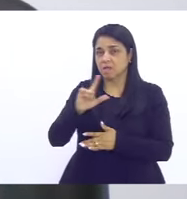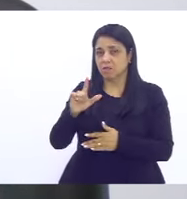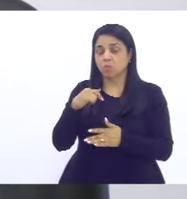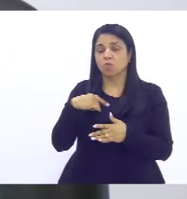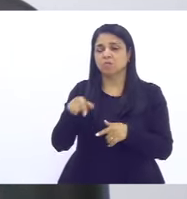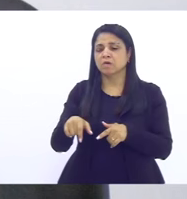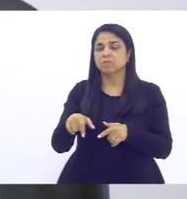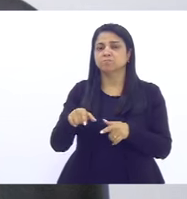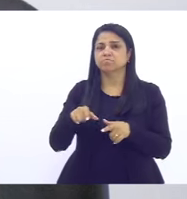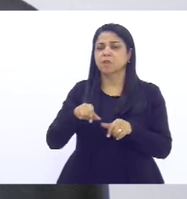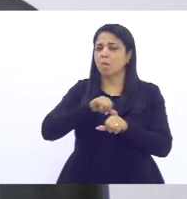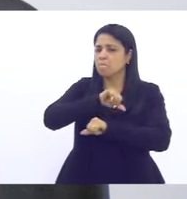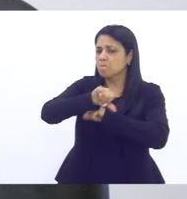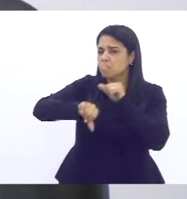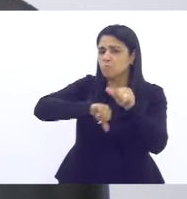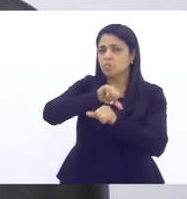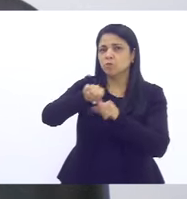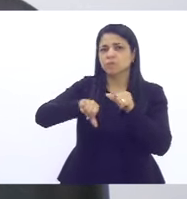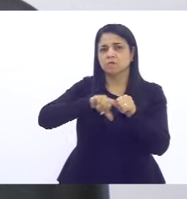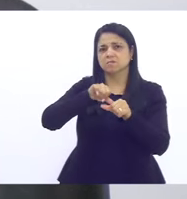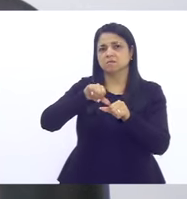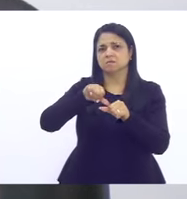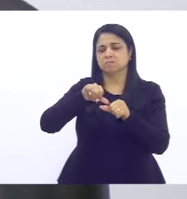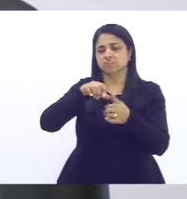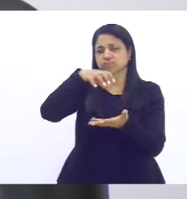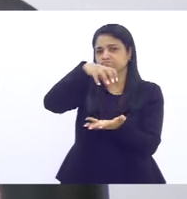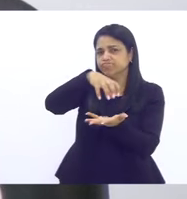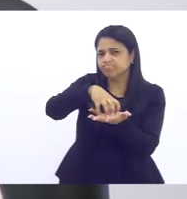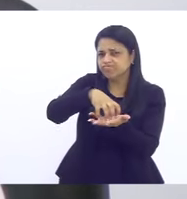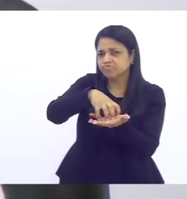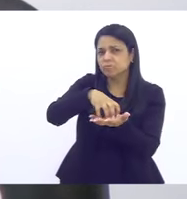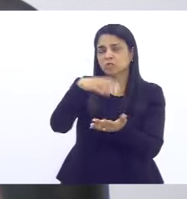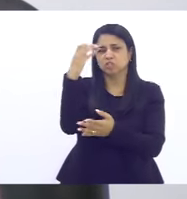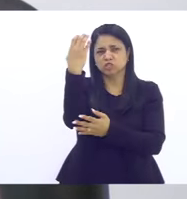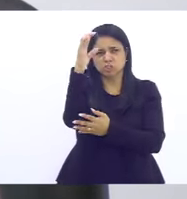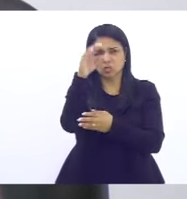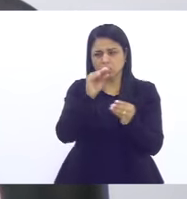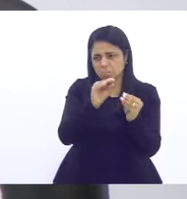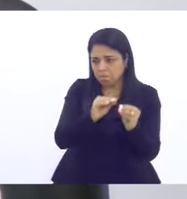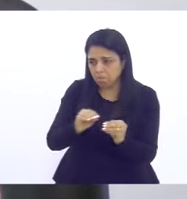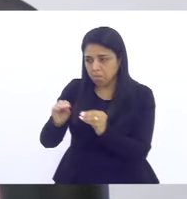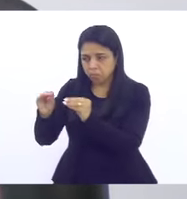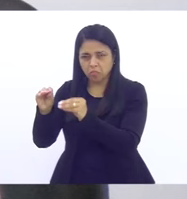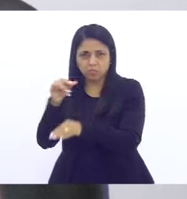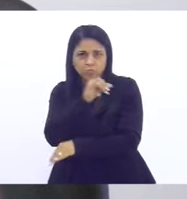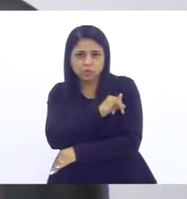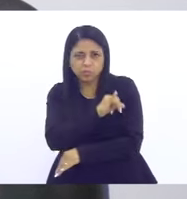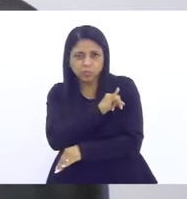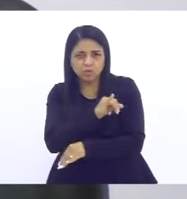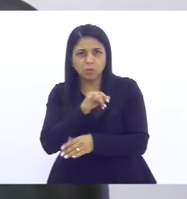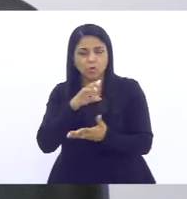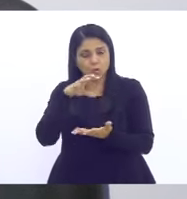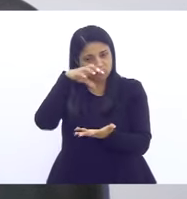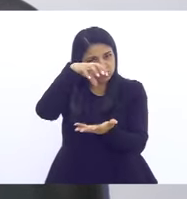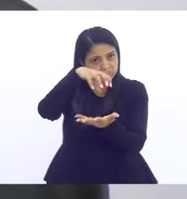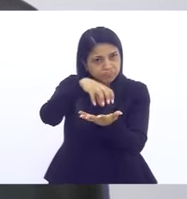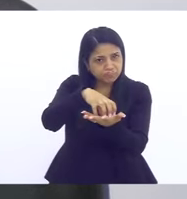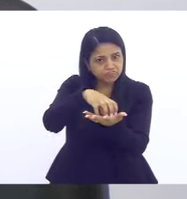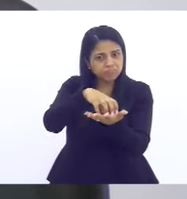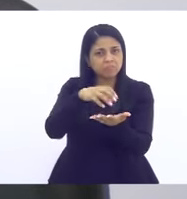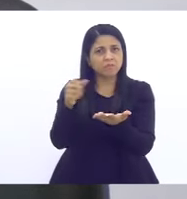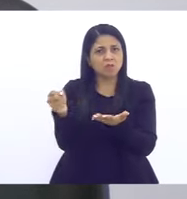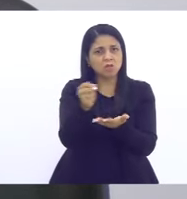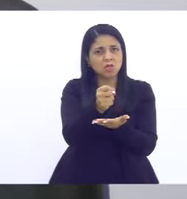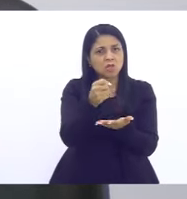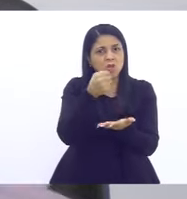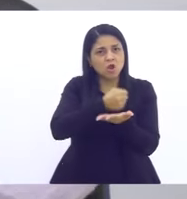de Niterói para o município do Rio de Janeiro, sendo que o contrato garante que a sede fique no município onde